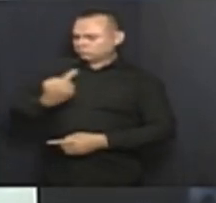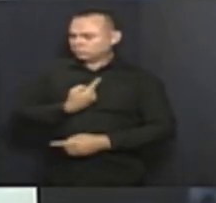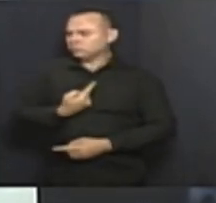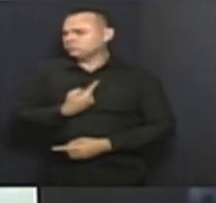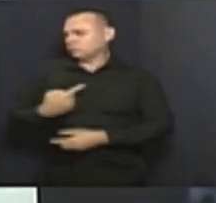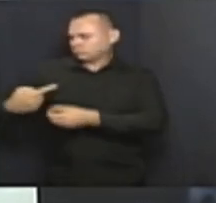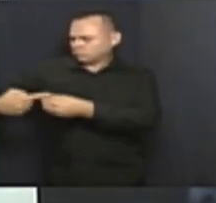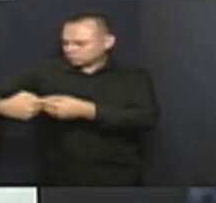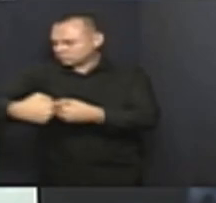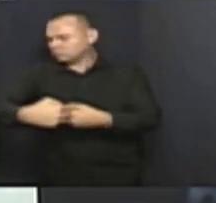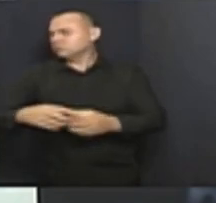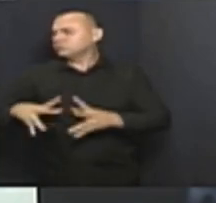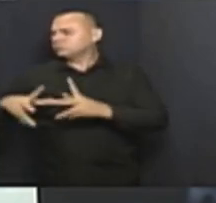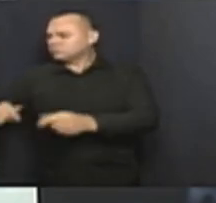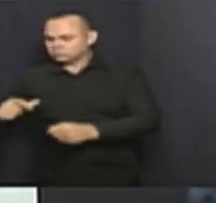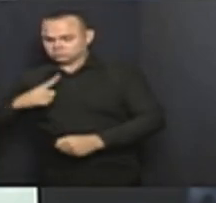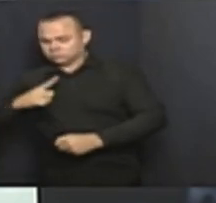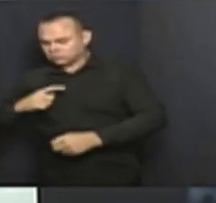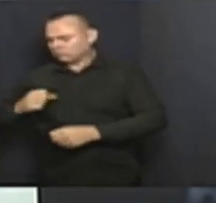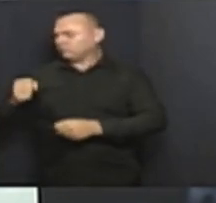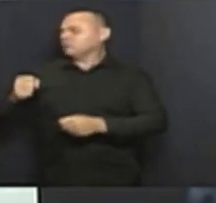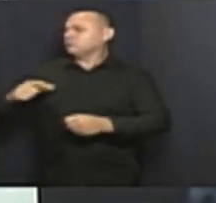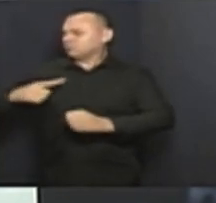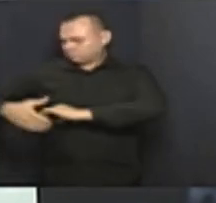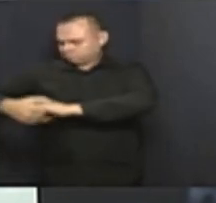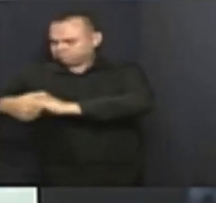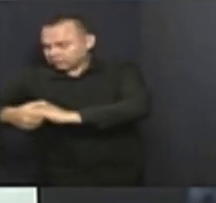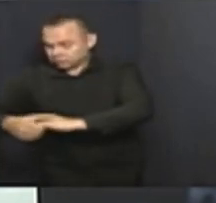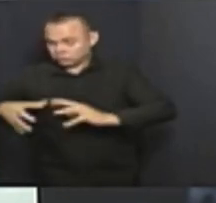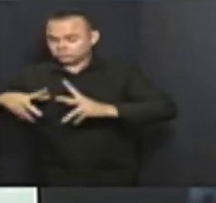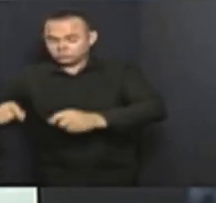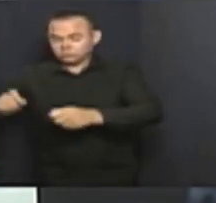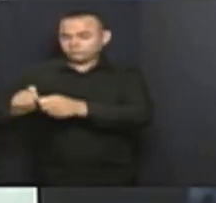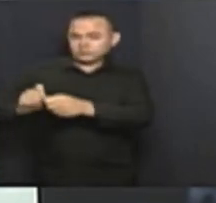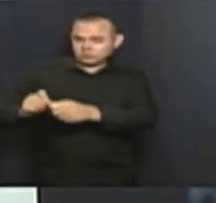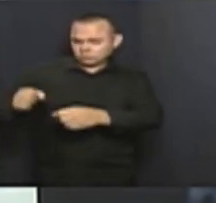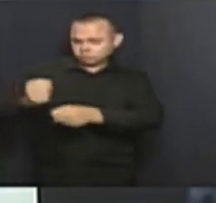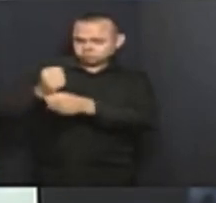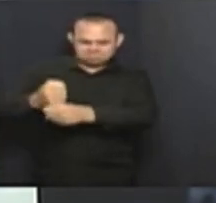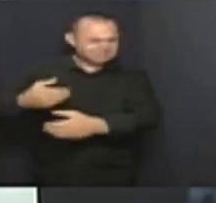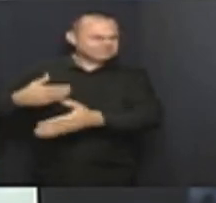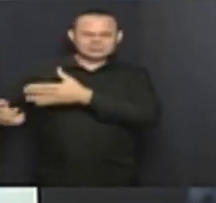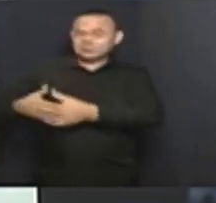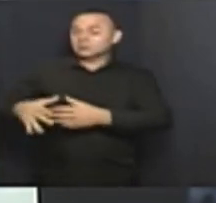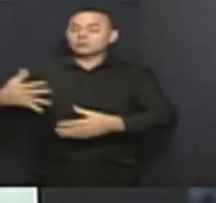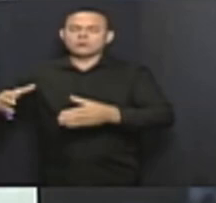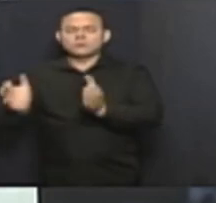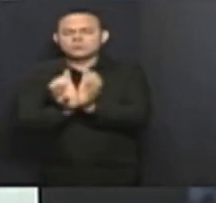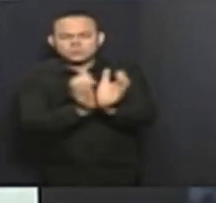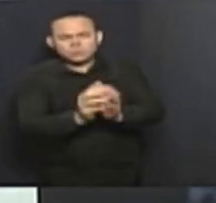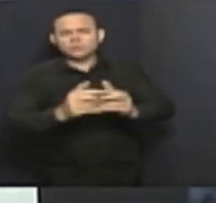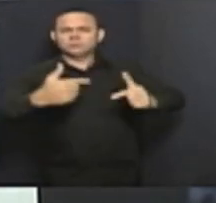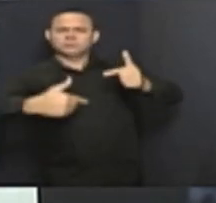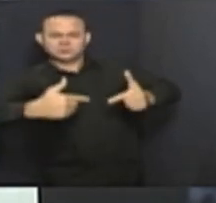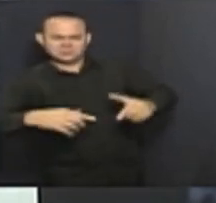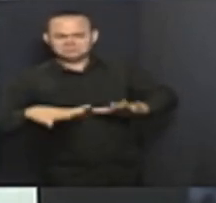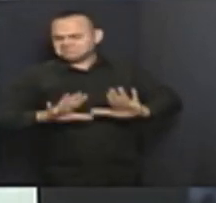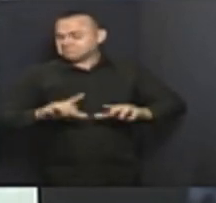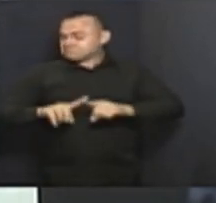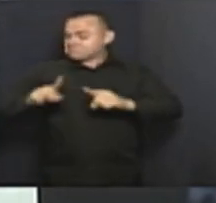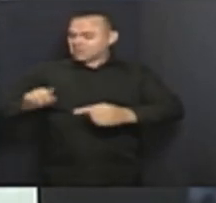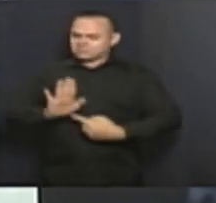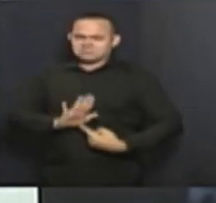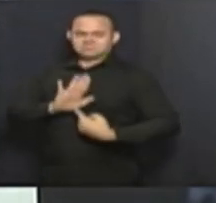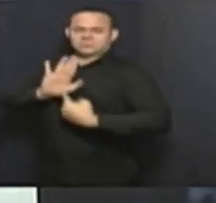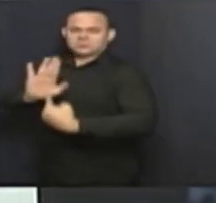de cunho municipal construímos uma parceria independente de coloração partidária e levamos o estado presente nos